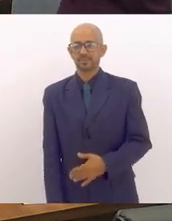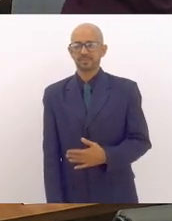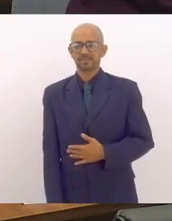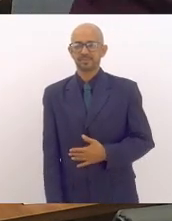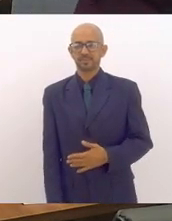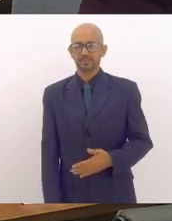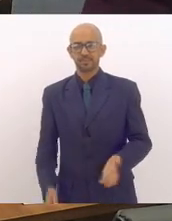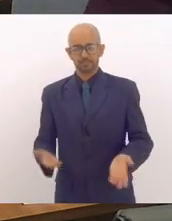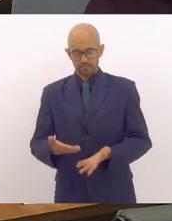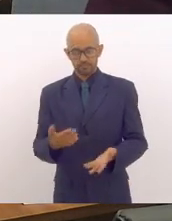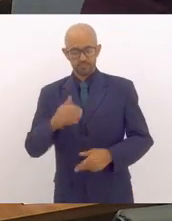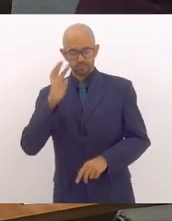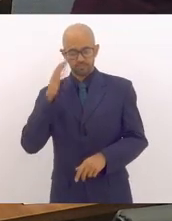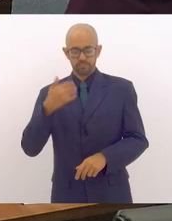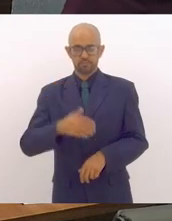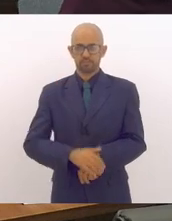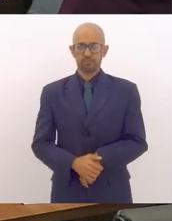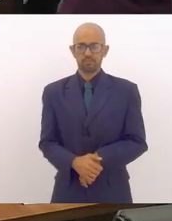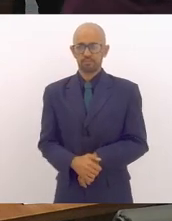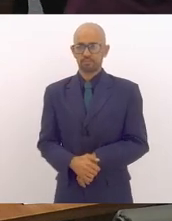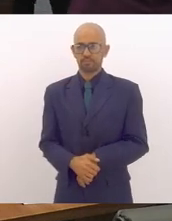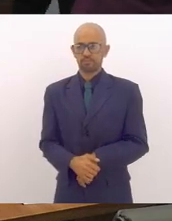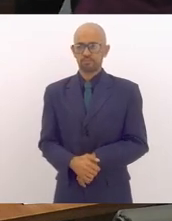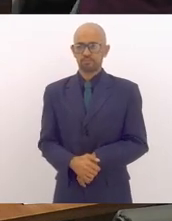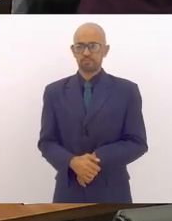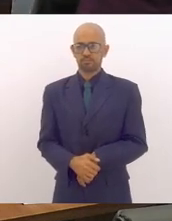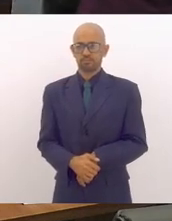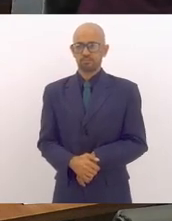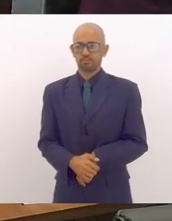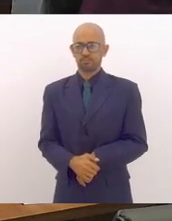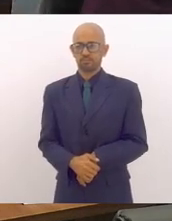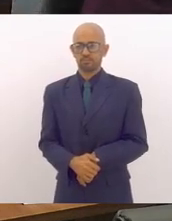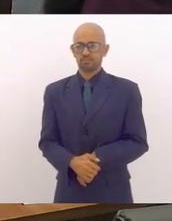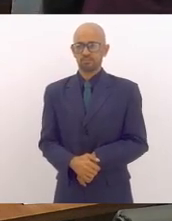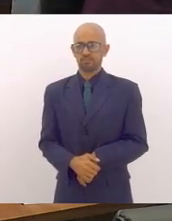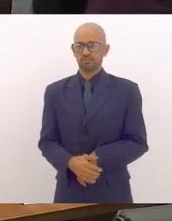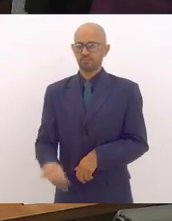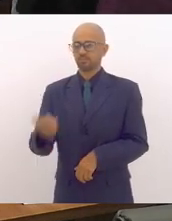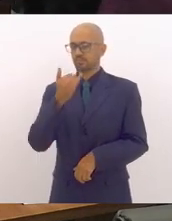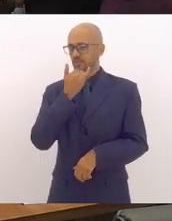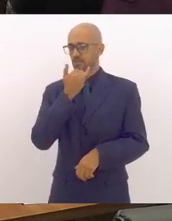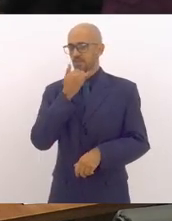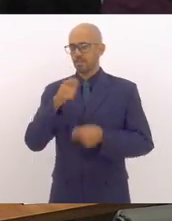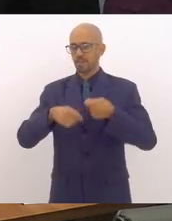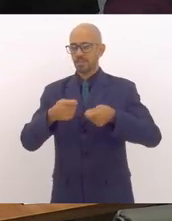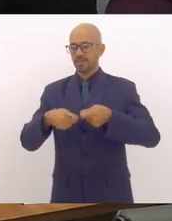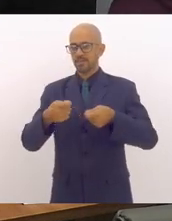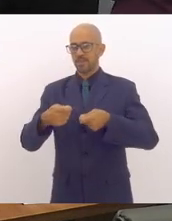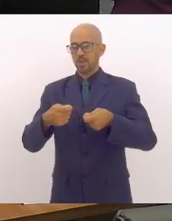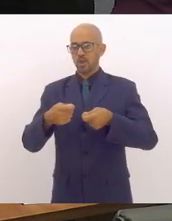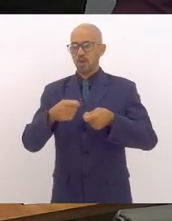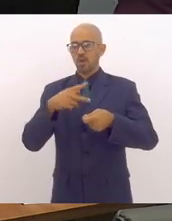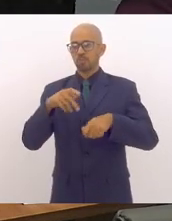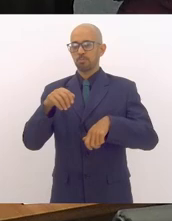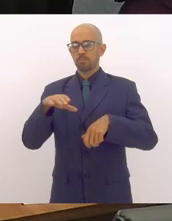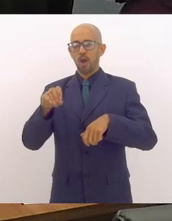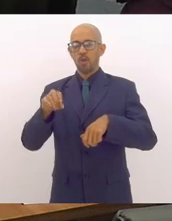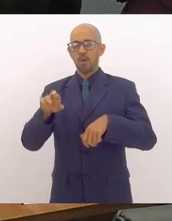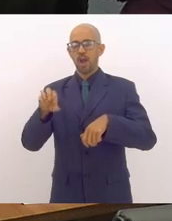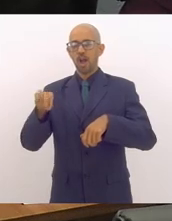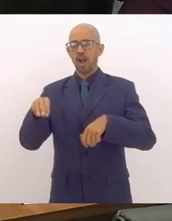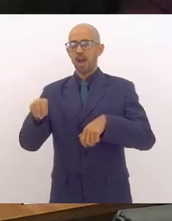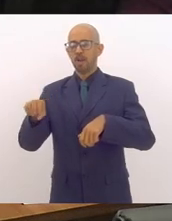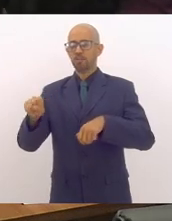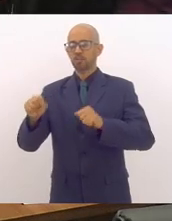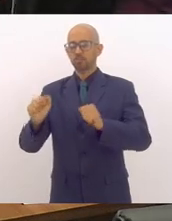Agora sim. Meu controle aqui falhou. Deputado Paulo Ramos pode quase tudo,